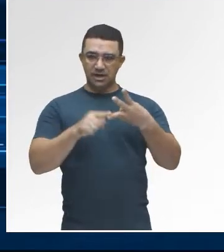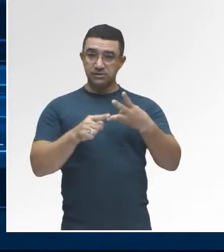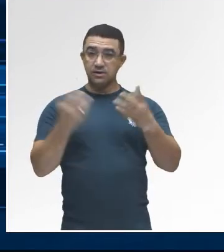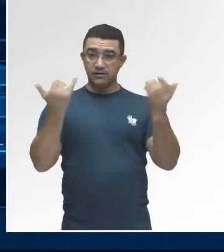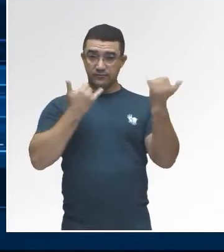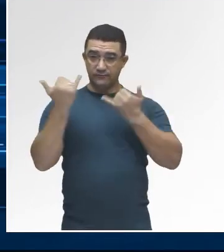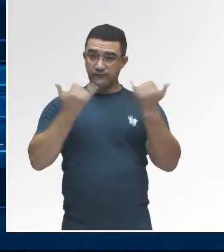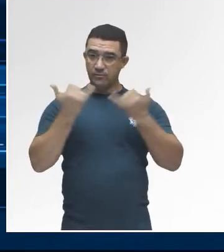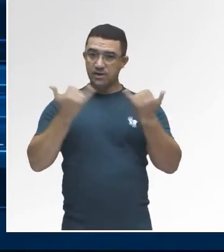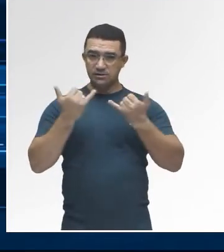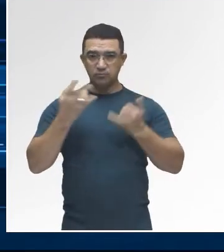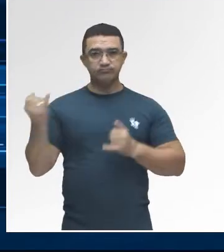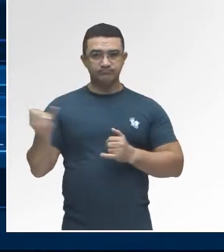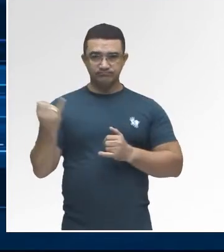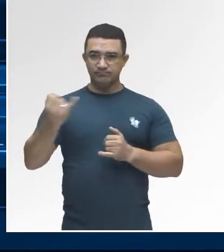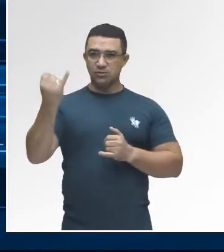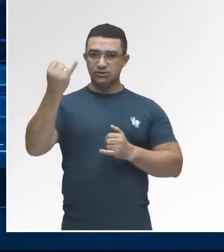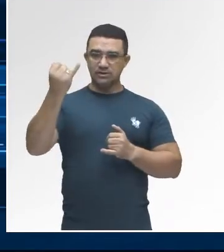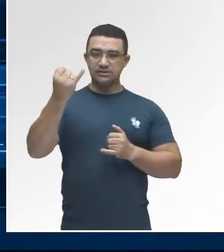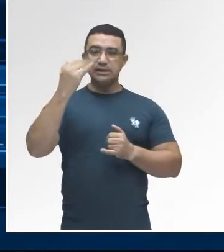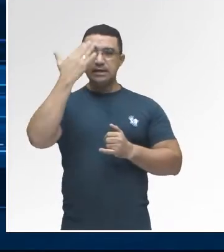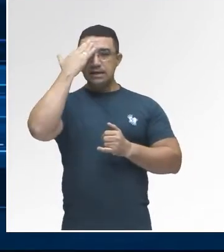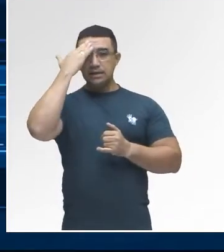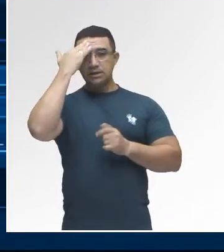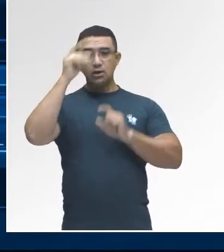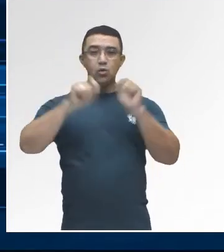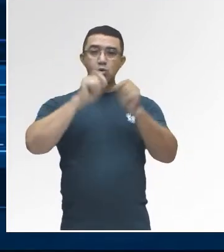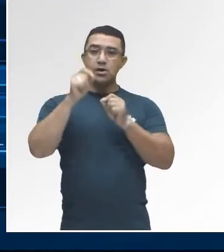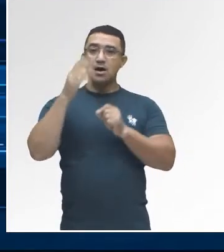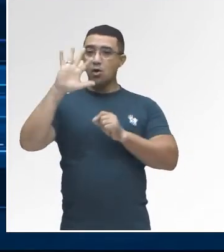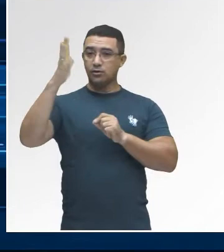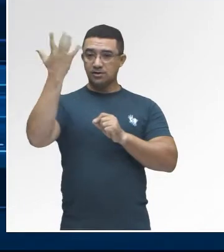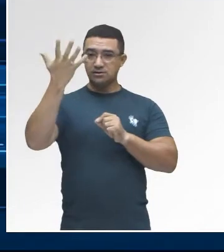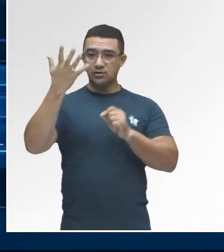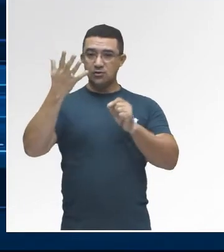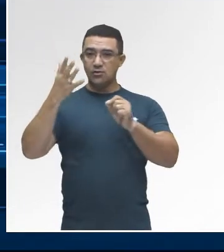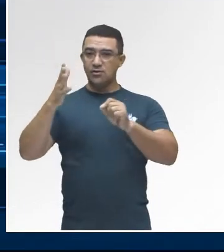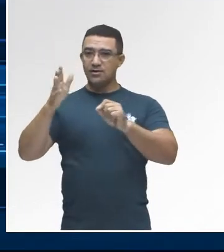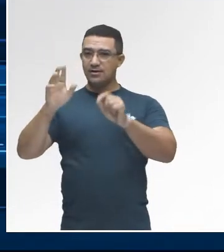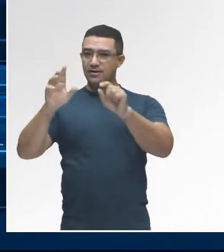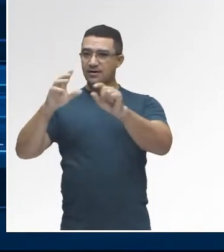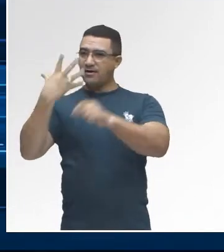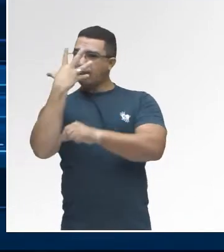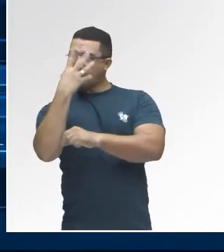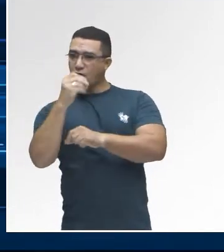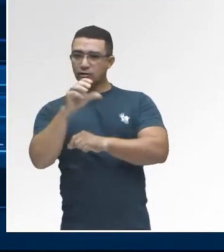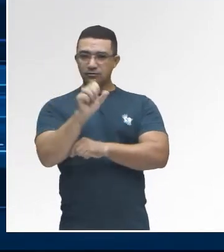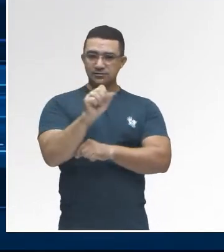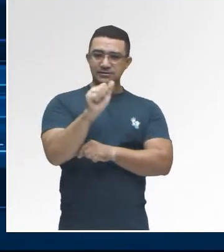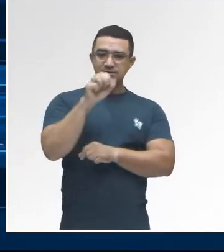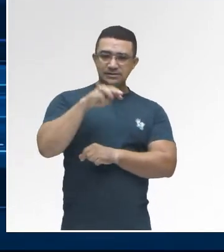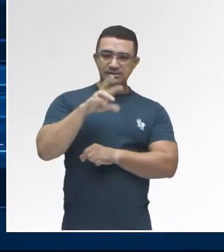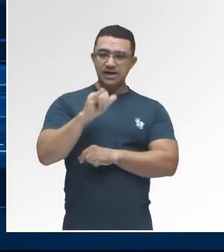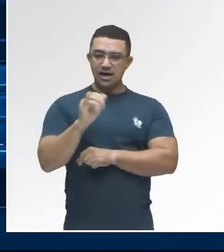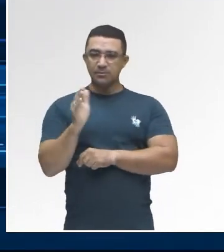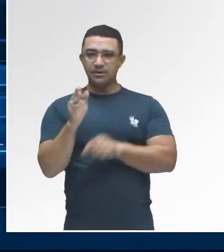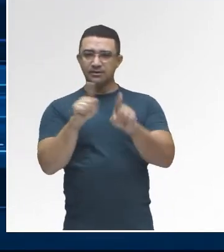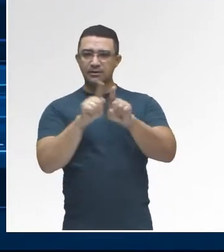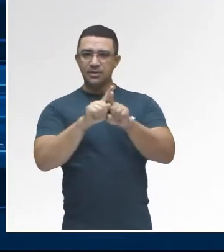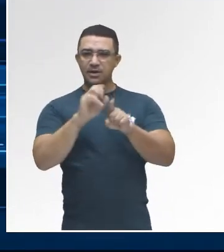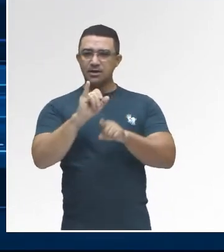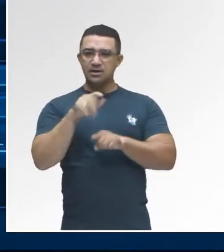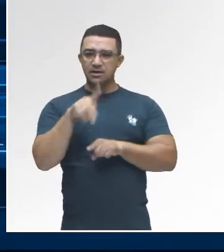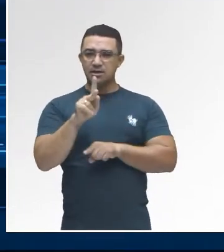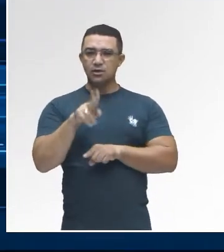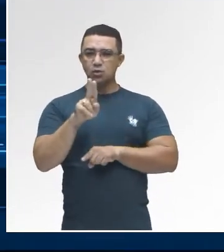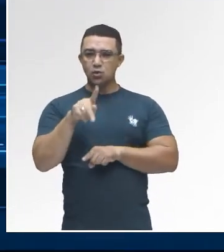informações muito importantes para a gente entender o que estava acontecendo naquele momento ali, né? Entre o Sammy e a Ikuko, né? Vocês vão, no